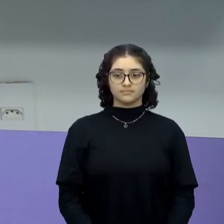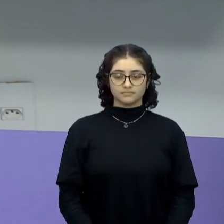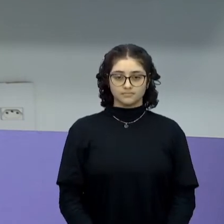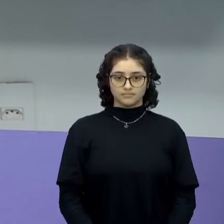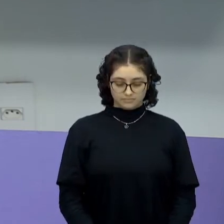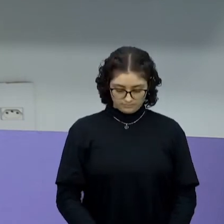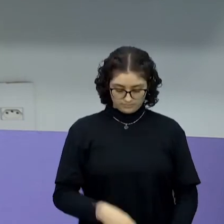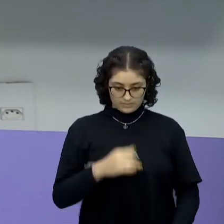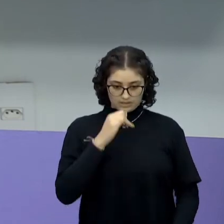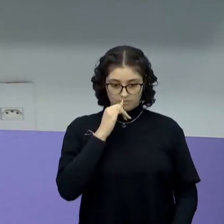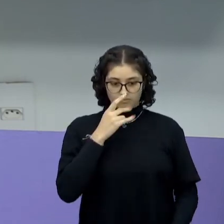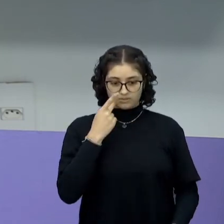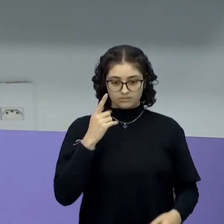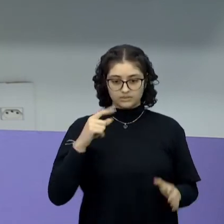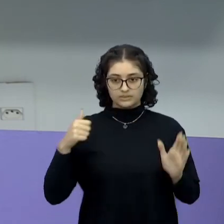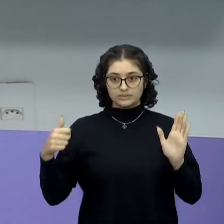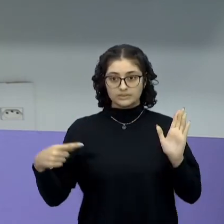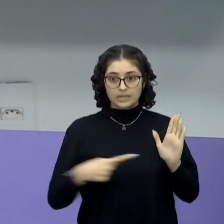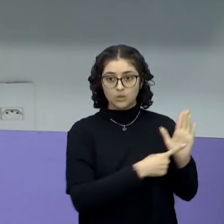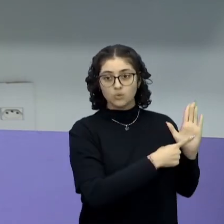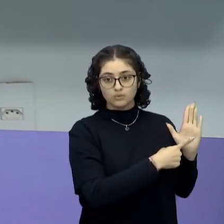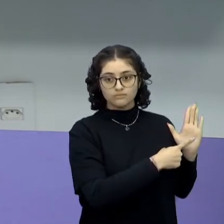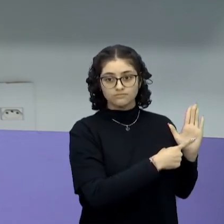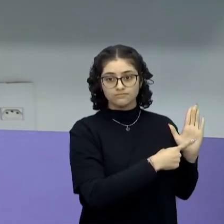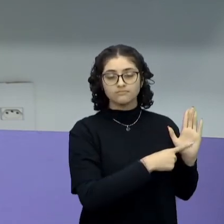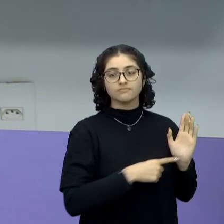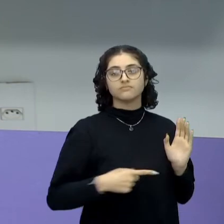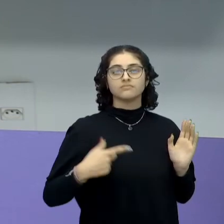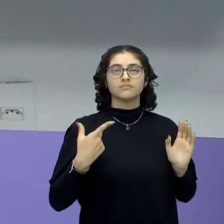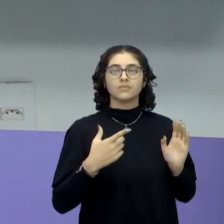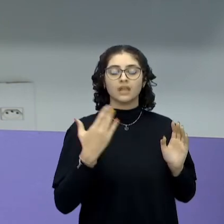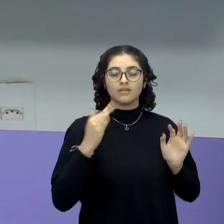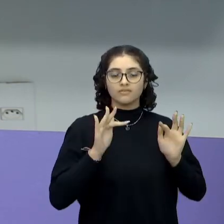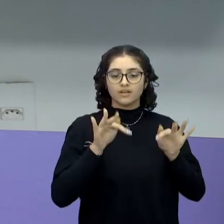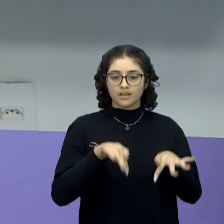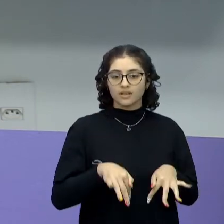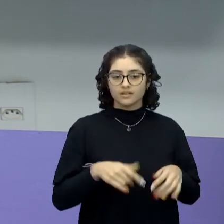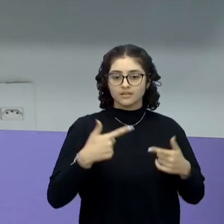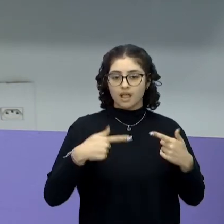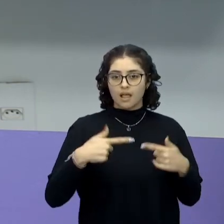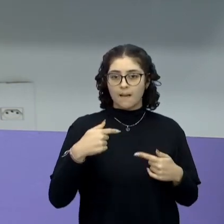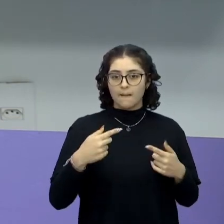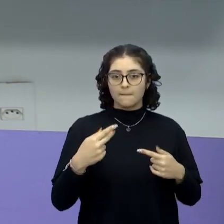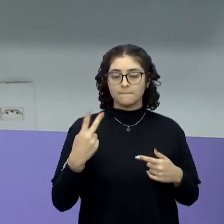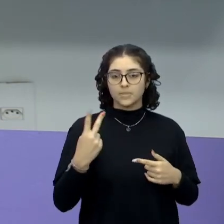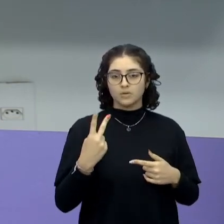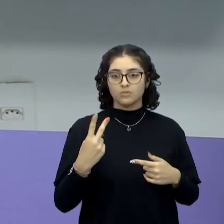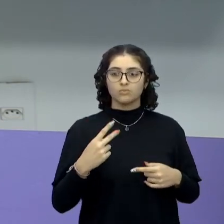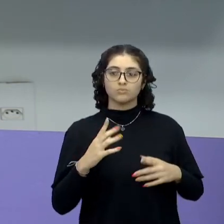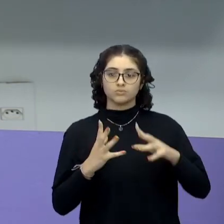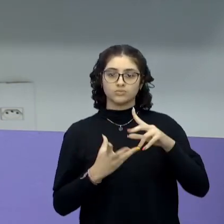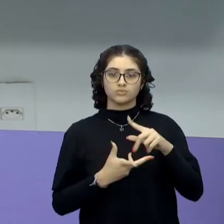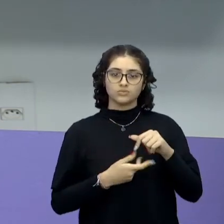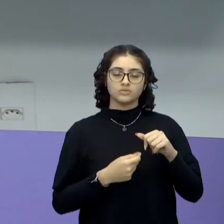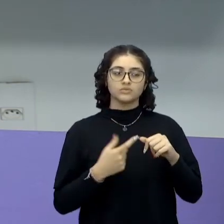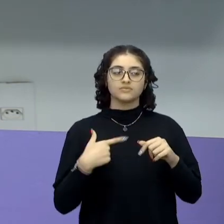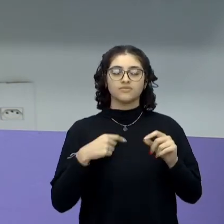as denúncias que sobrevieram com o fim da Segunda Guerra Mundial, da utilização de seres humanos em